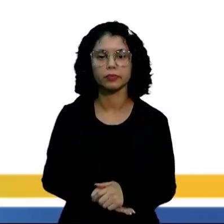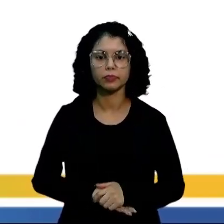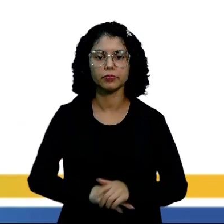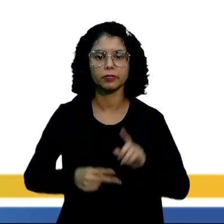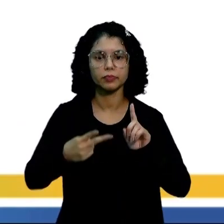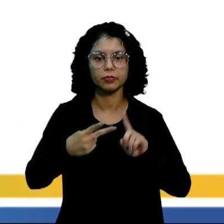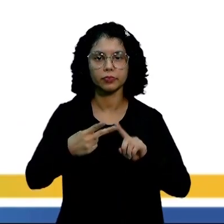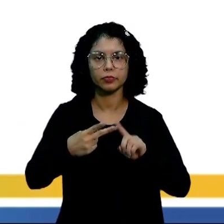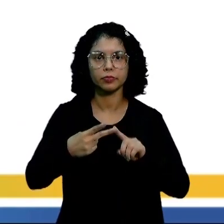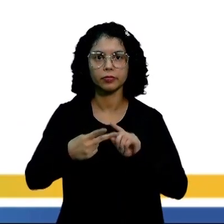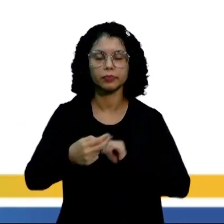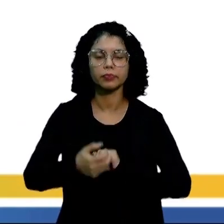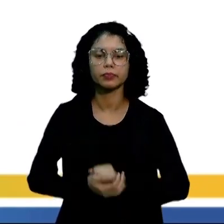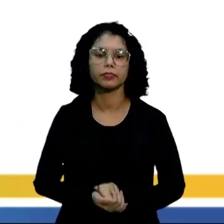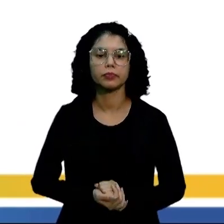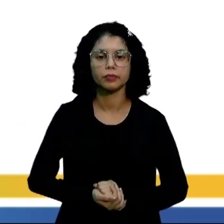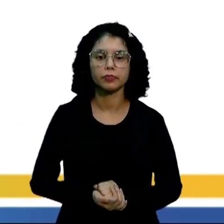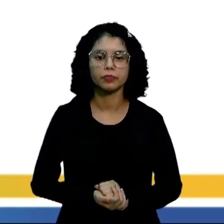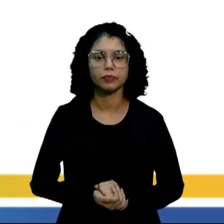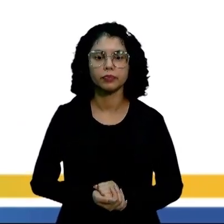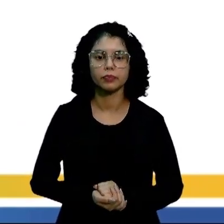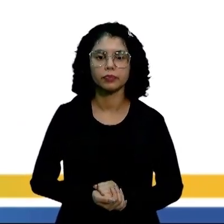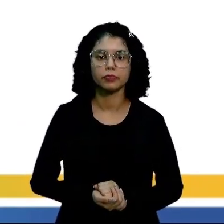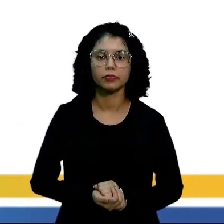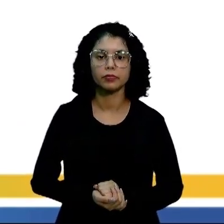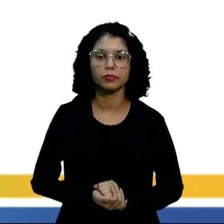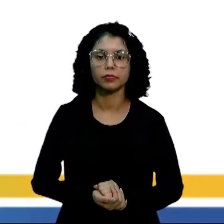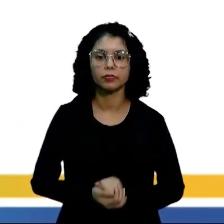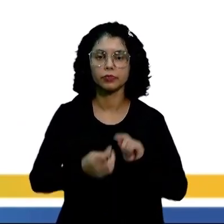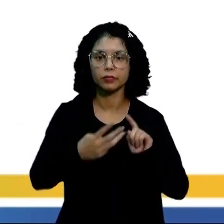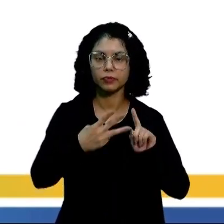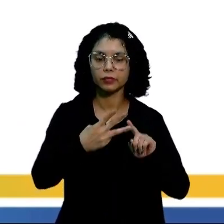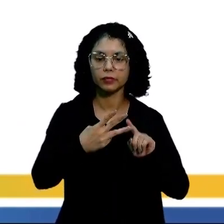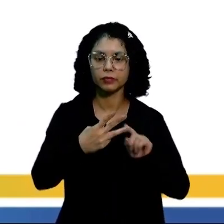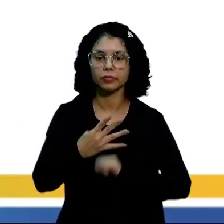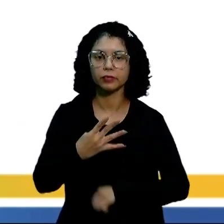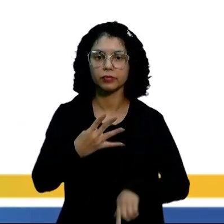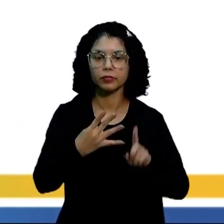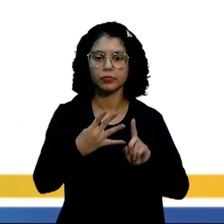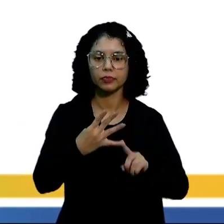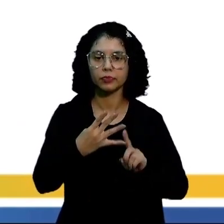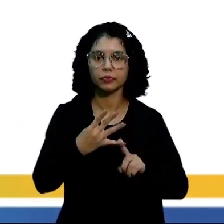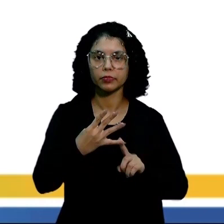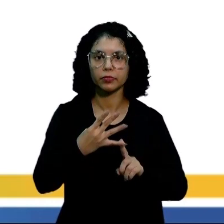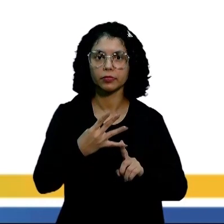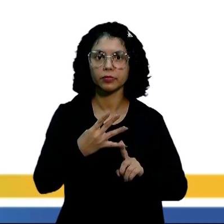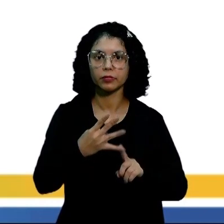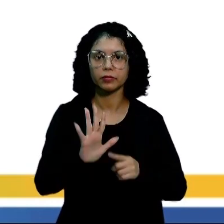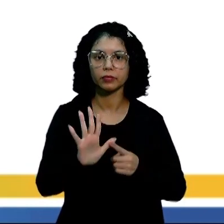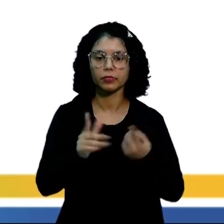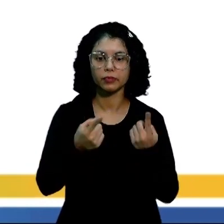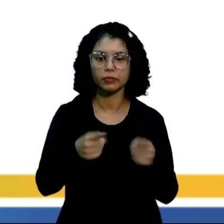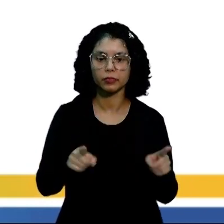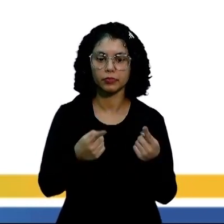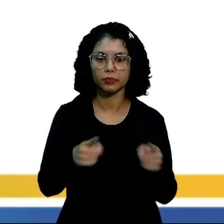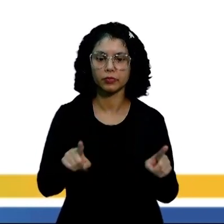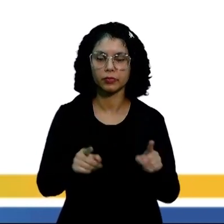segunda, graduate, nós temos human, idea,